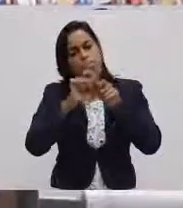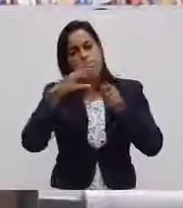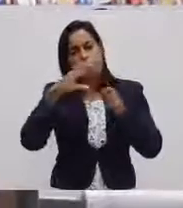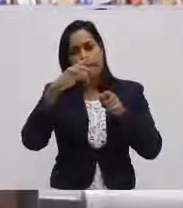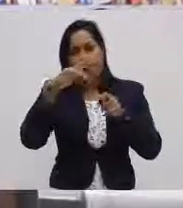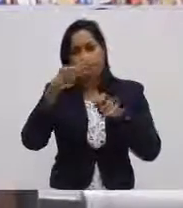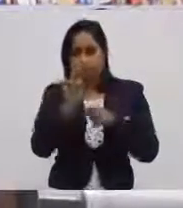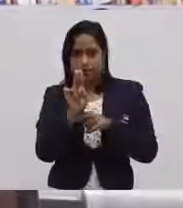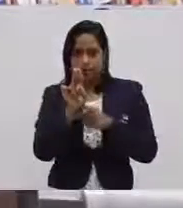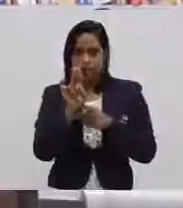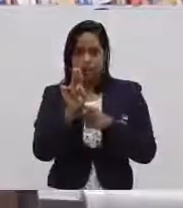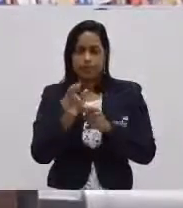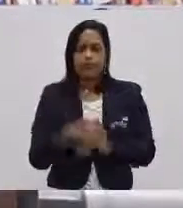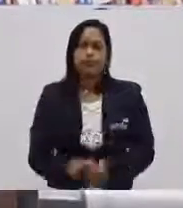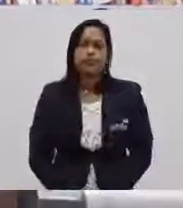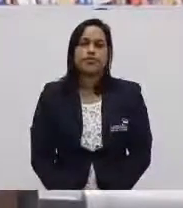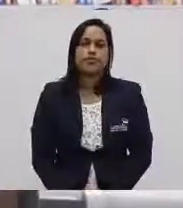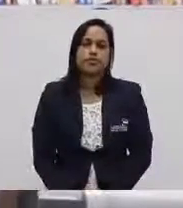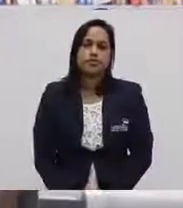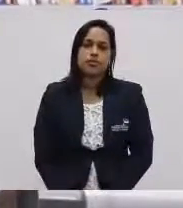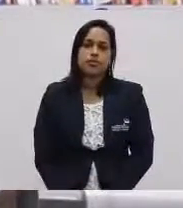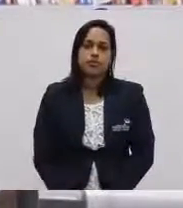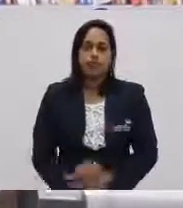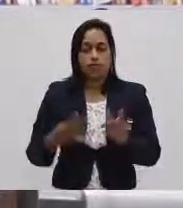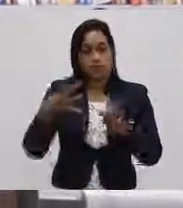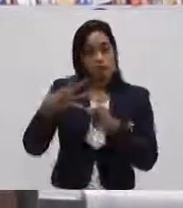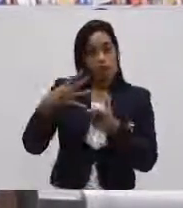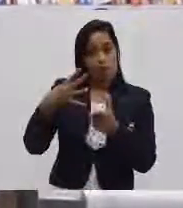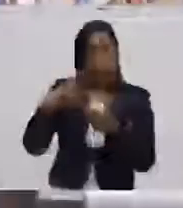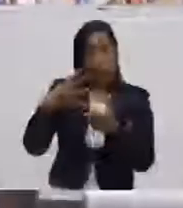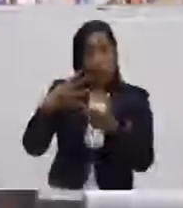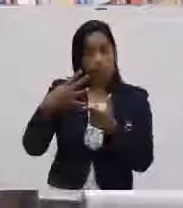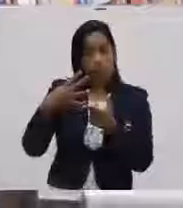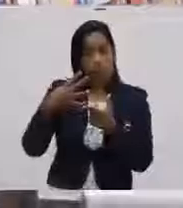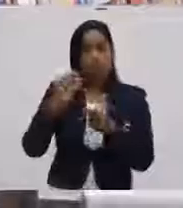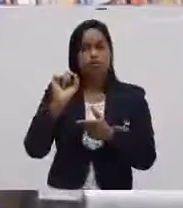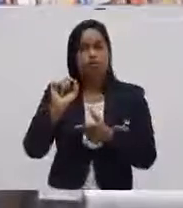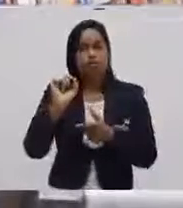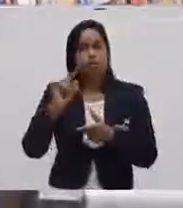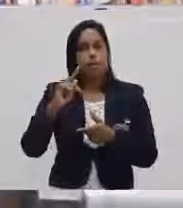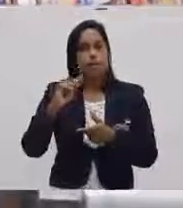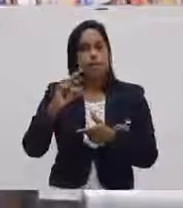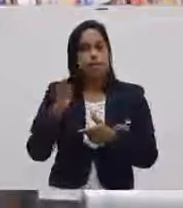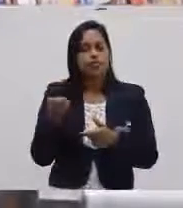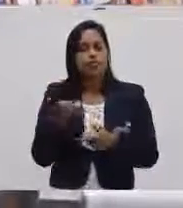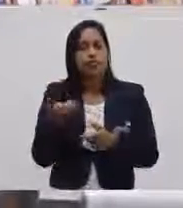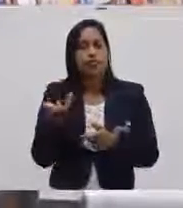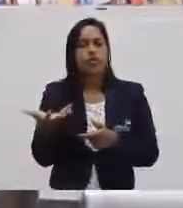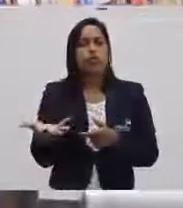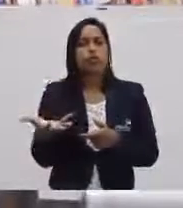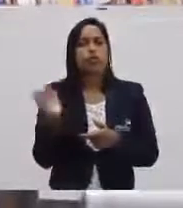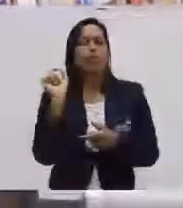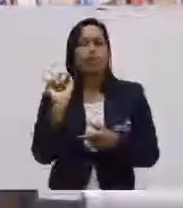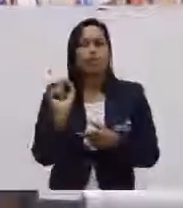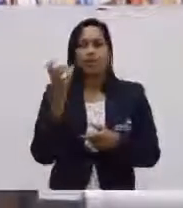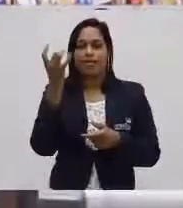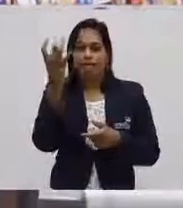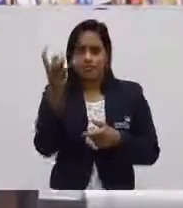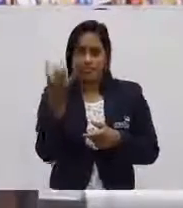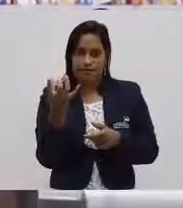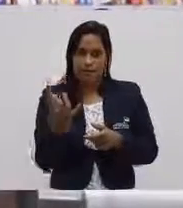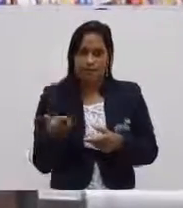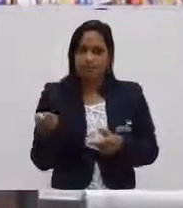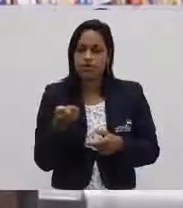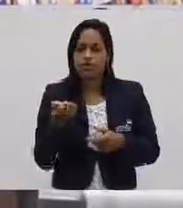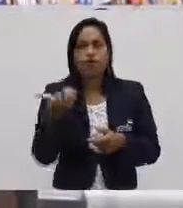as CPUs. O quarto tipo de arranjo físico é o por produto, onde cada produto,